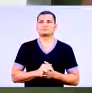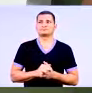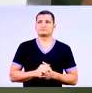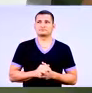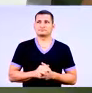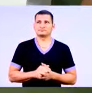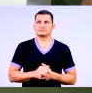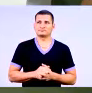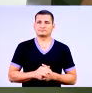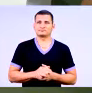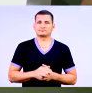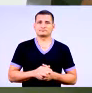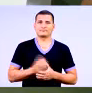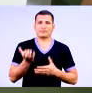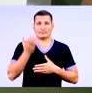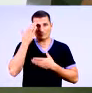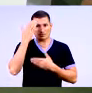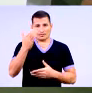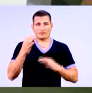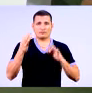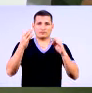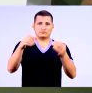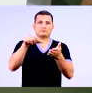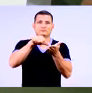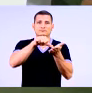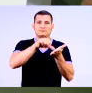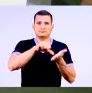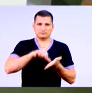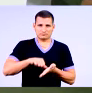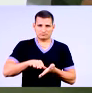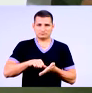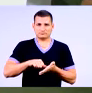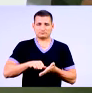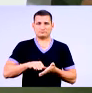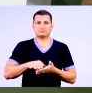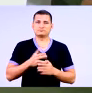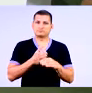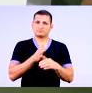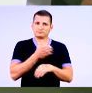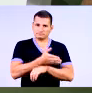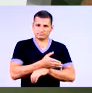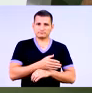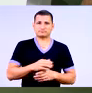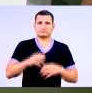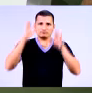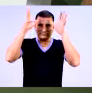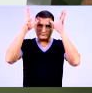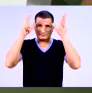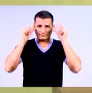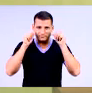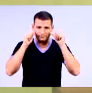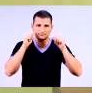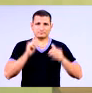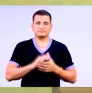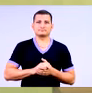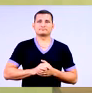primeiramente a gente quer agradecer a todos os polos que estão participando, né? Desde lá do polo do Acre, lá do IFAC, da Baixada do Sol que está participando